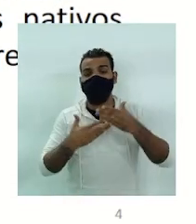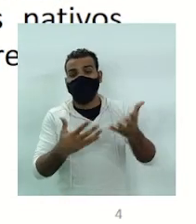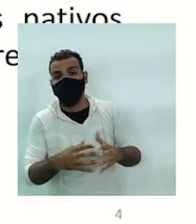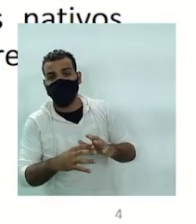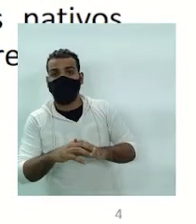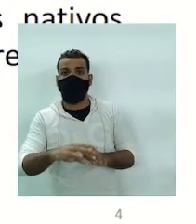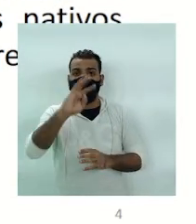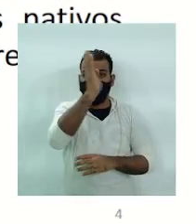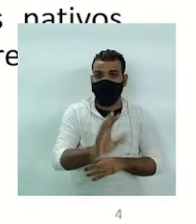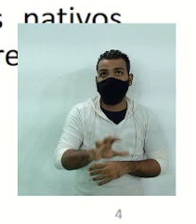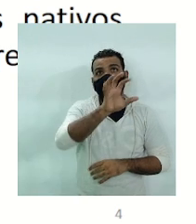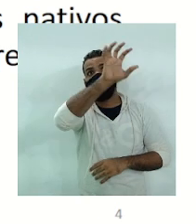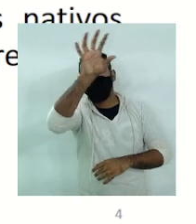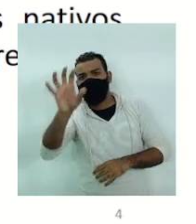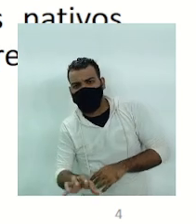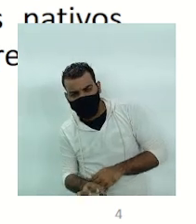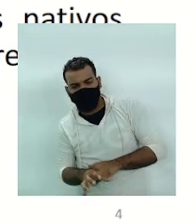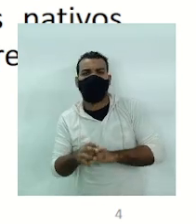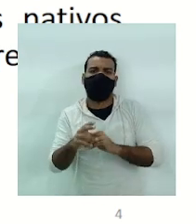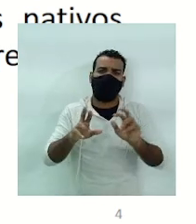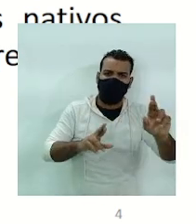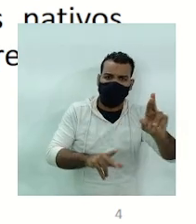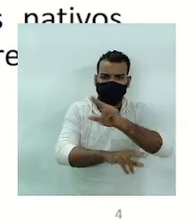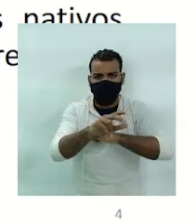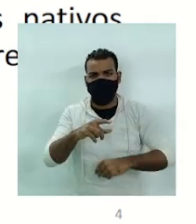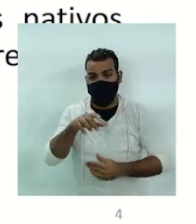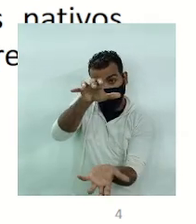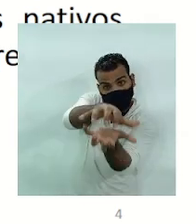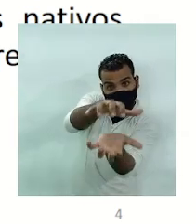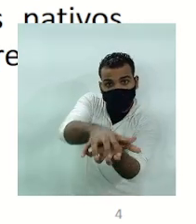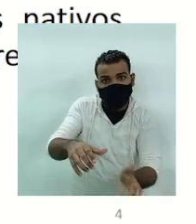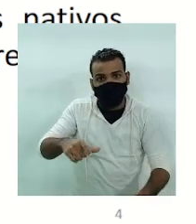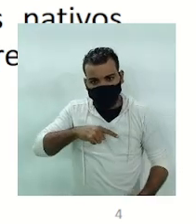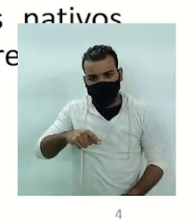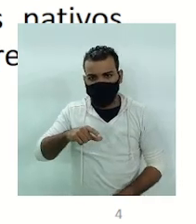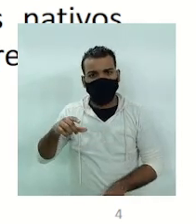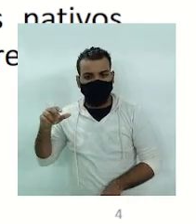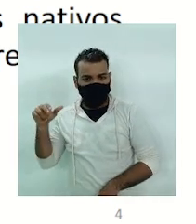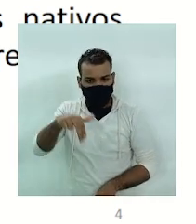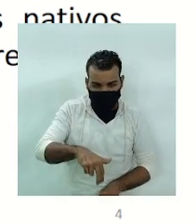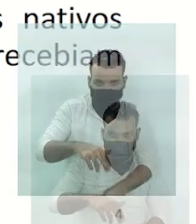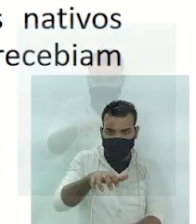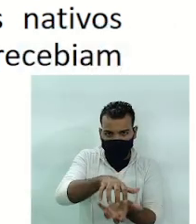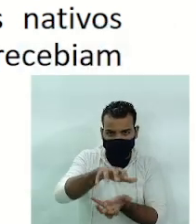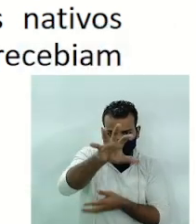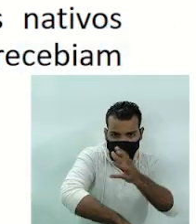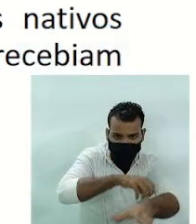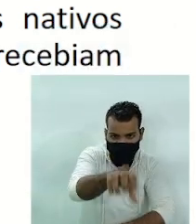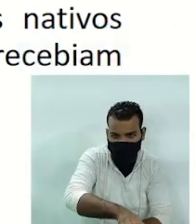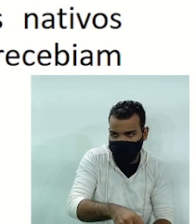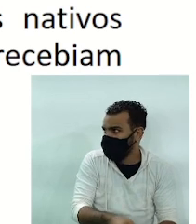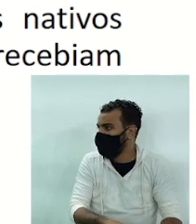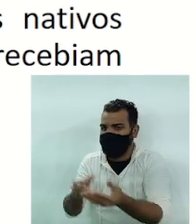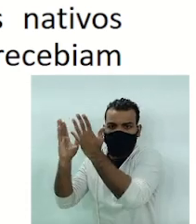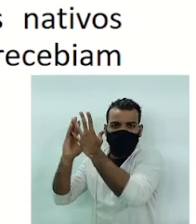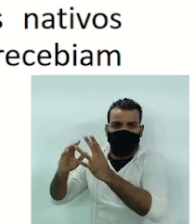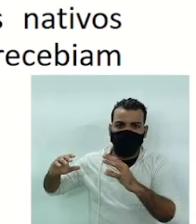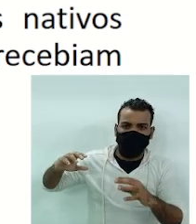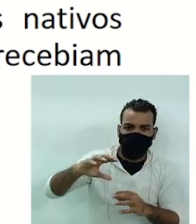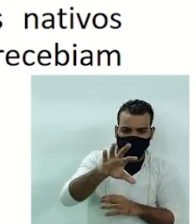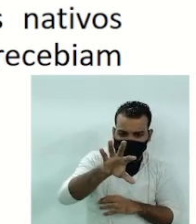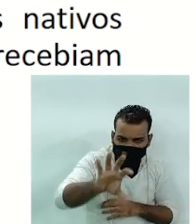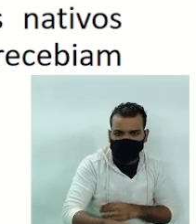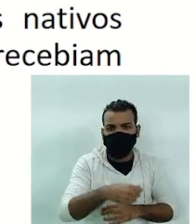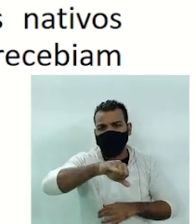Brasil, como Porto Seguro, como Pernambuco, em Cabo Frio, as trocas eram